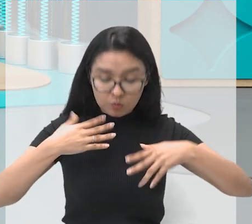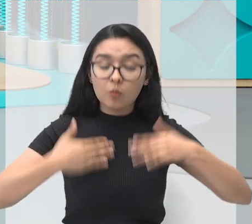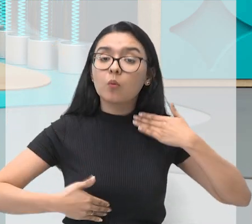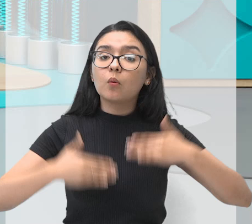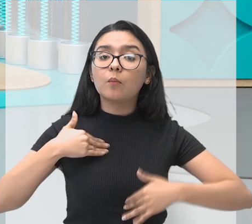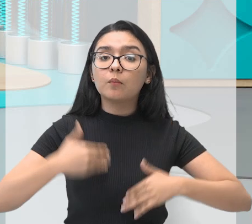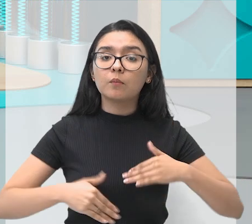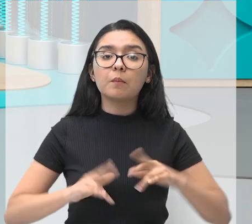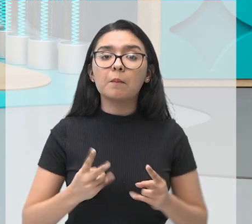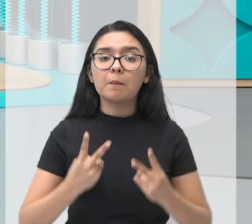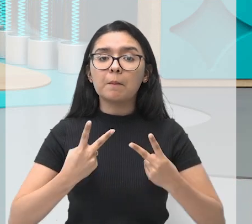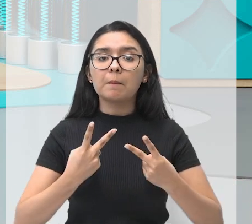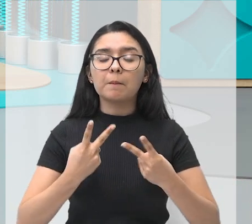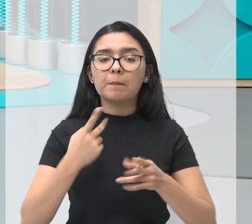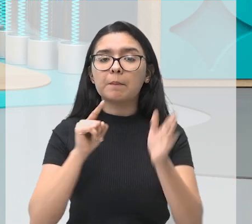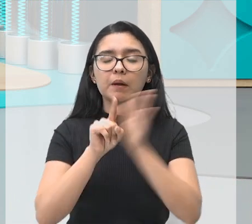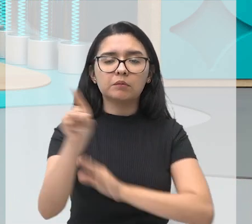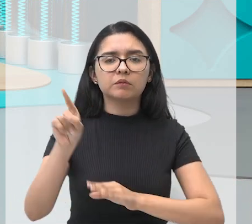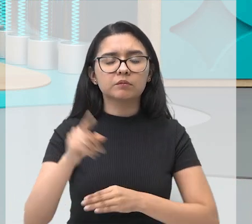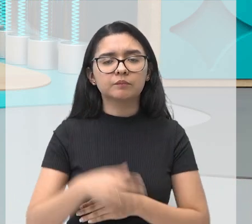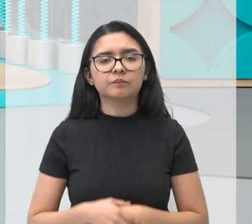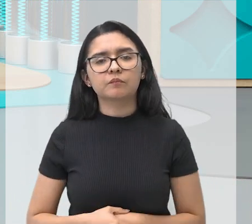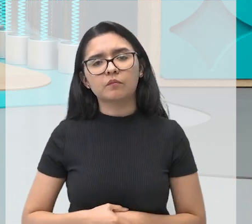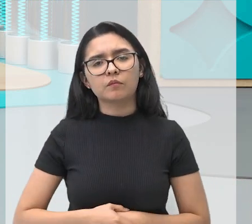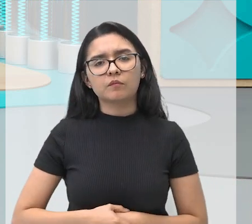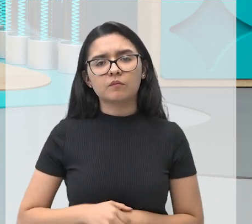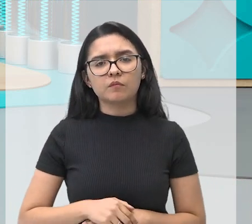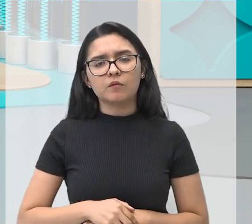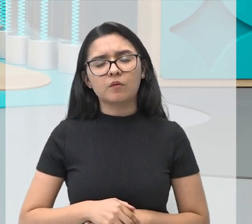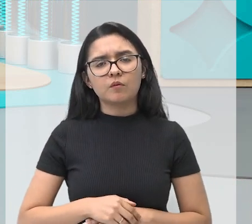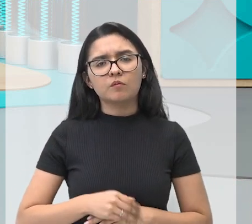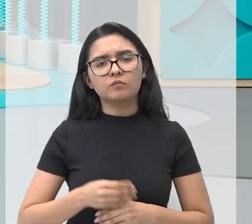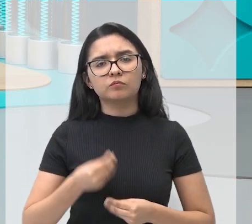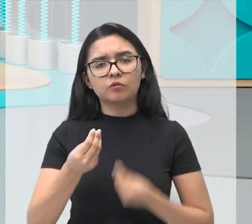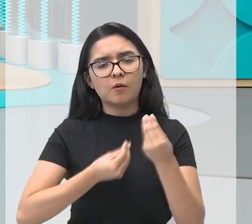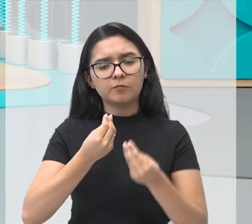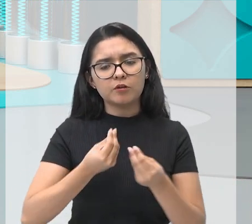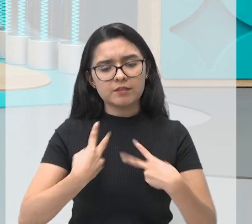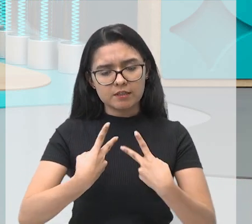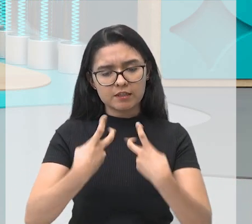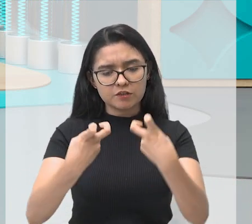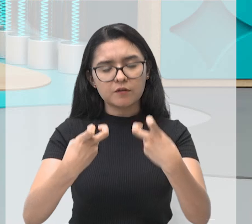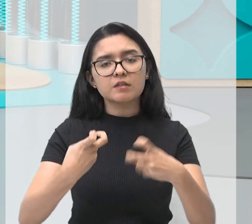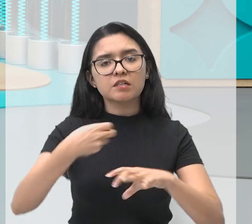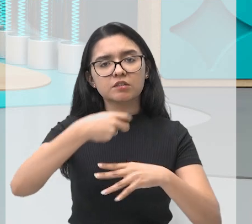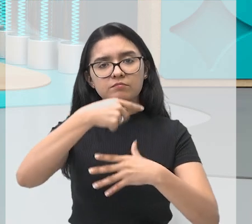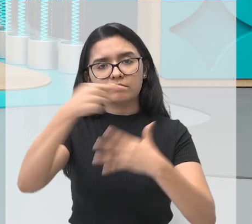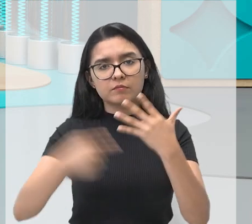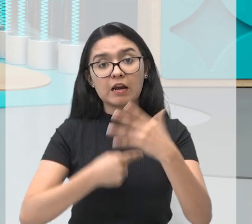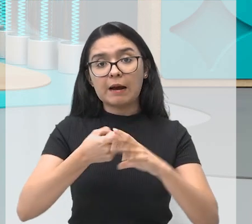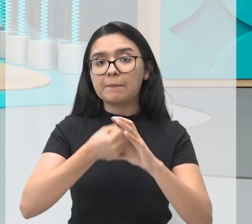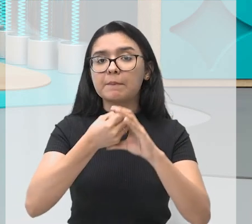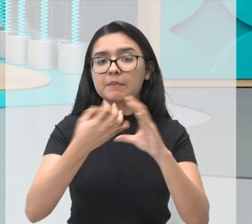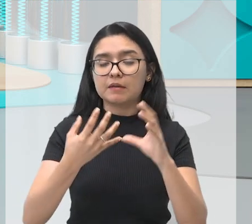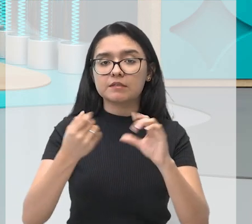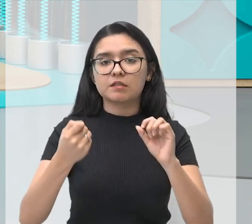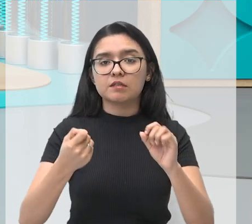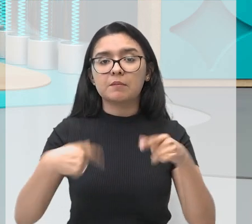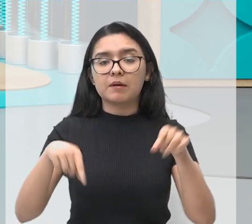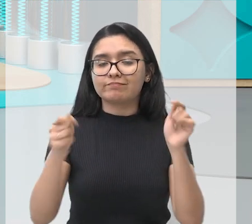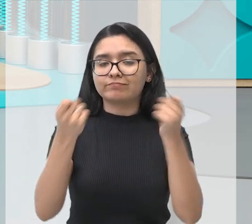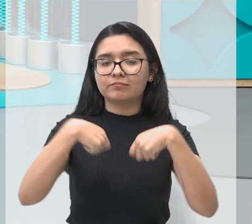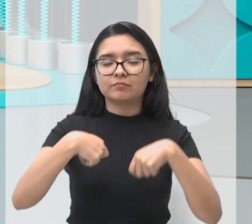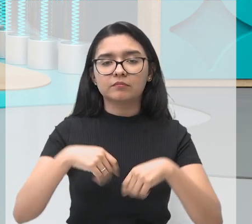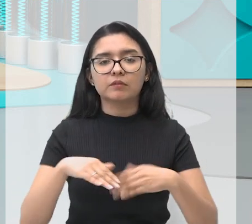nós podemos nos perguntar, né? Onde nós encontramos essas capacidades? E antes de responder essa pergunta, a gente precisa